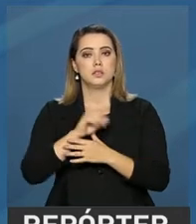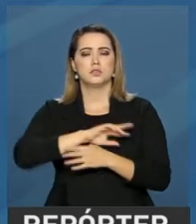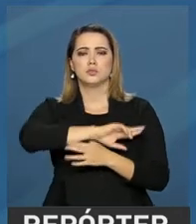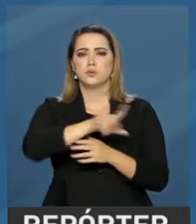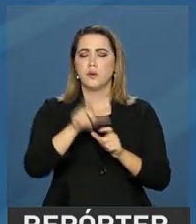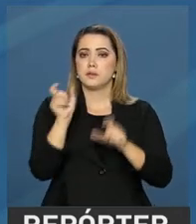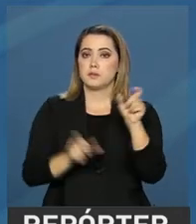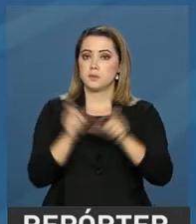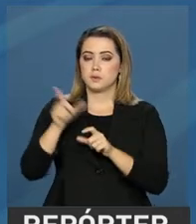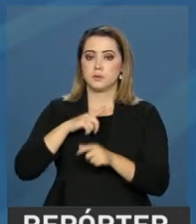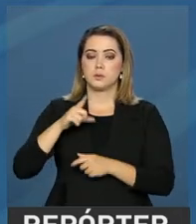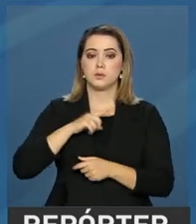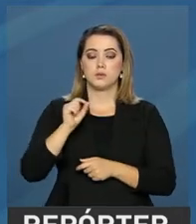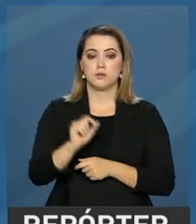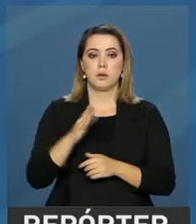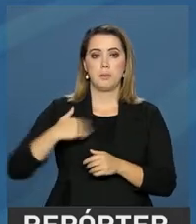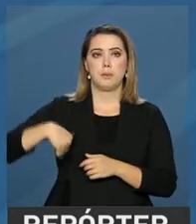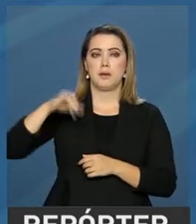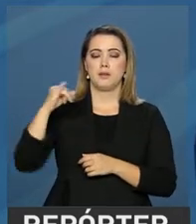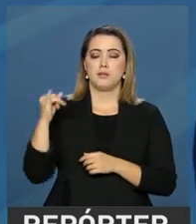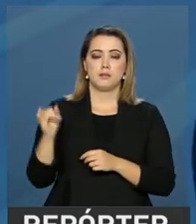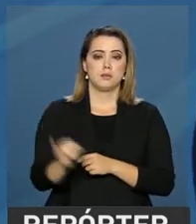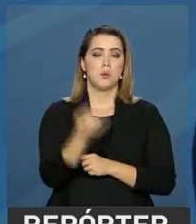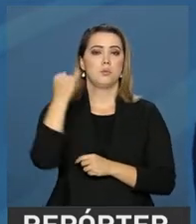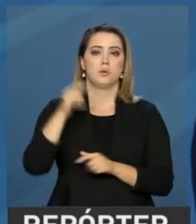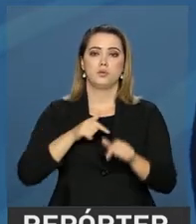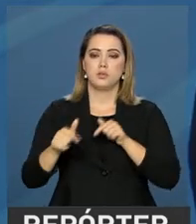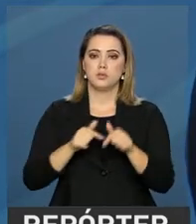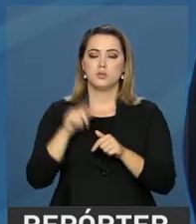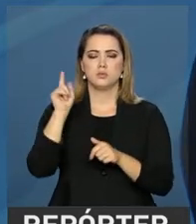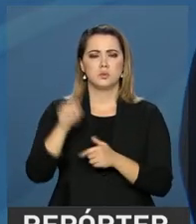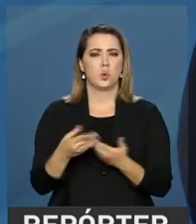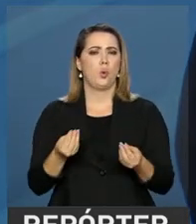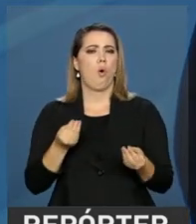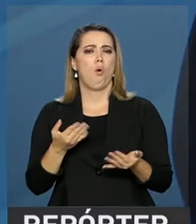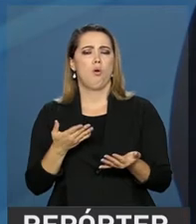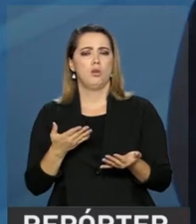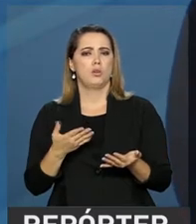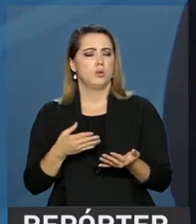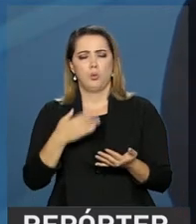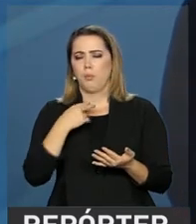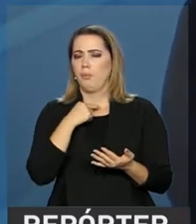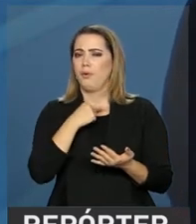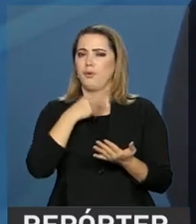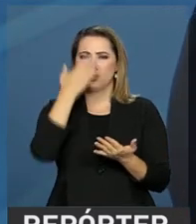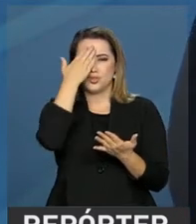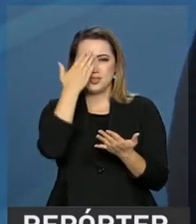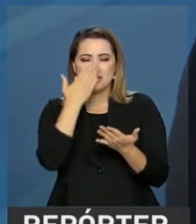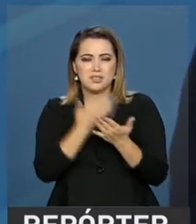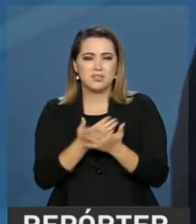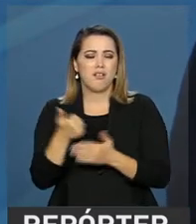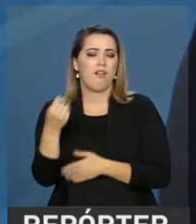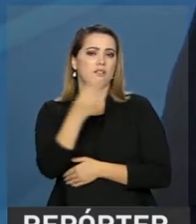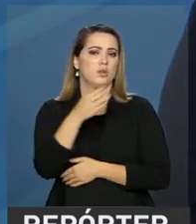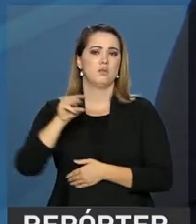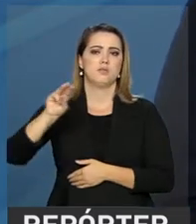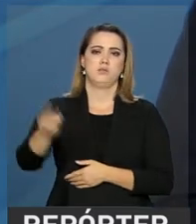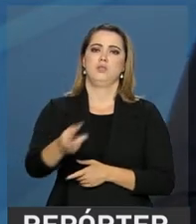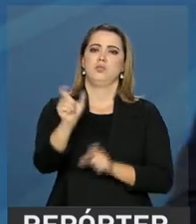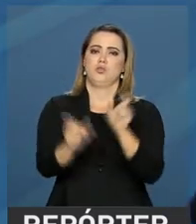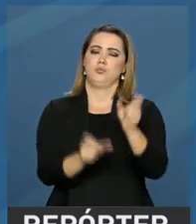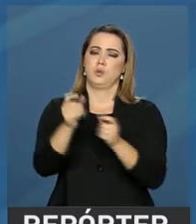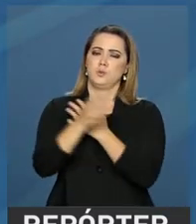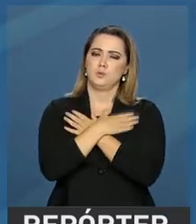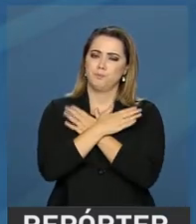gente que vai ter mais oportunidades de emprego em um país como o nosso com vivência e 14 bilhões de